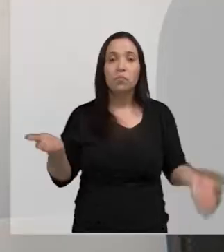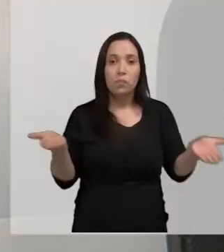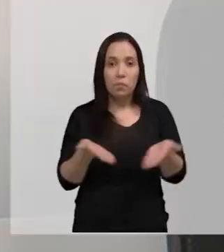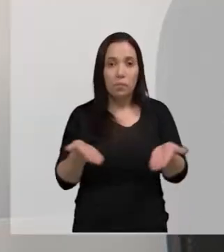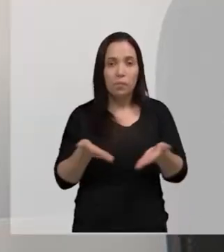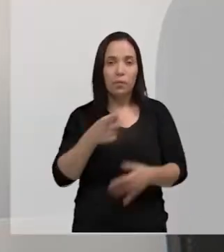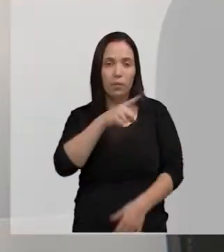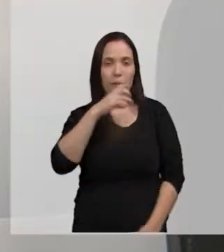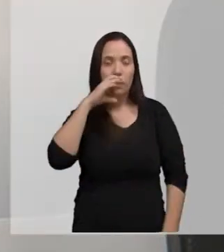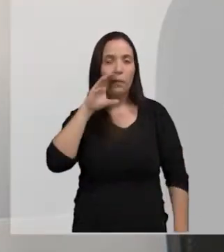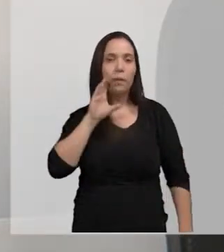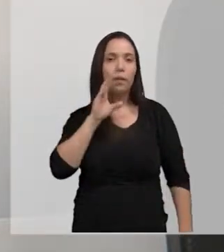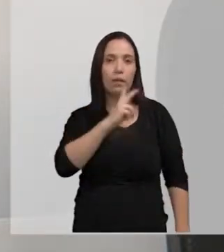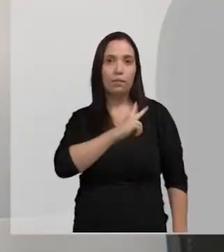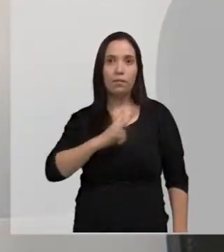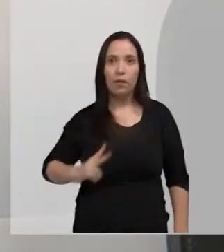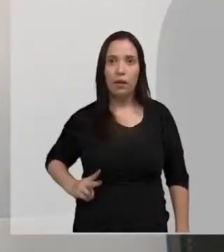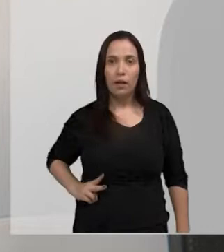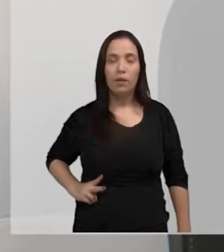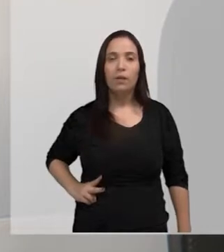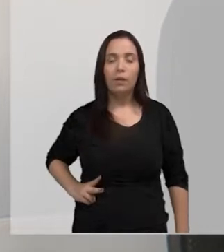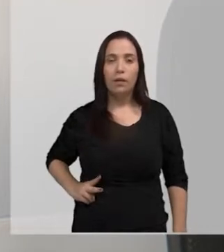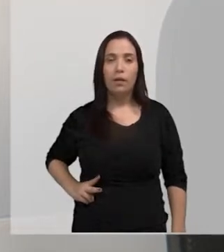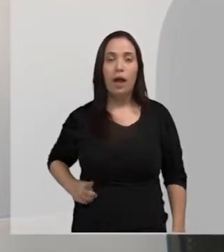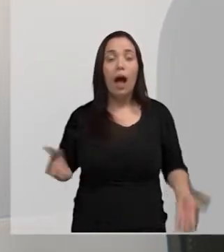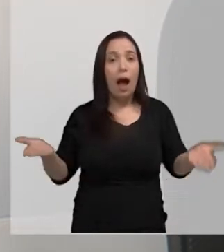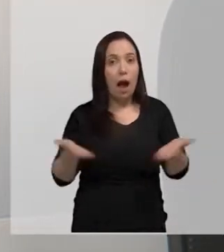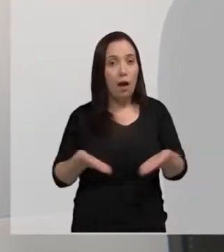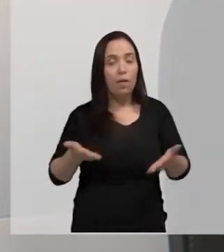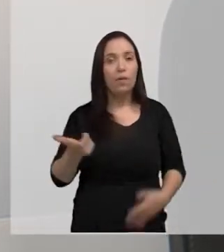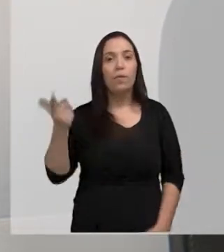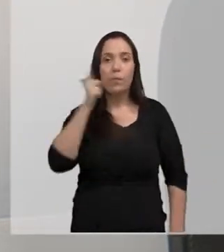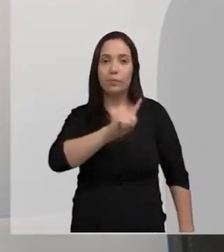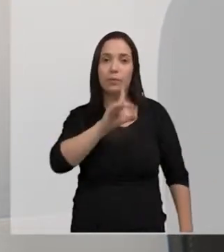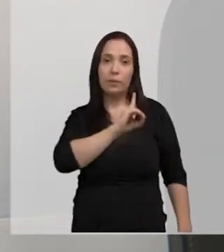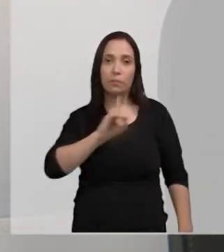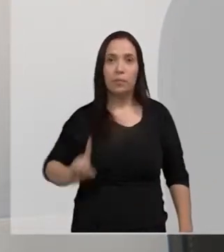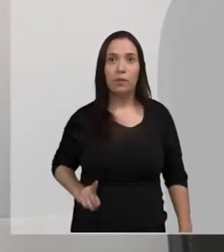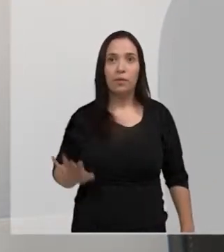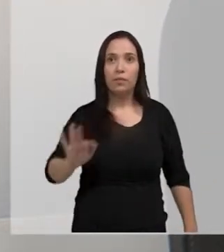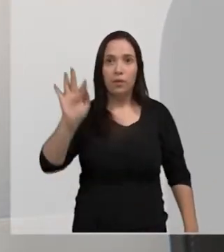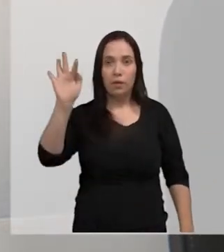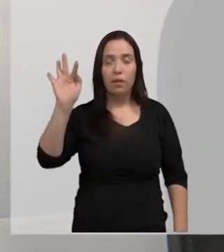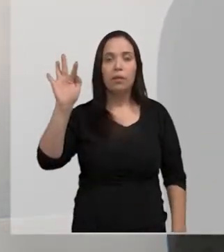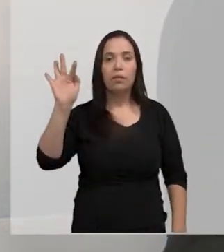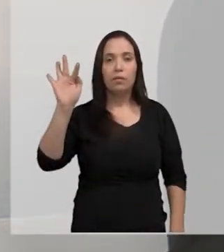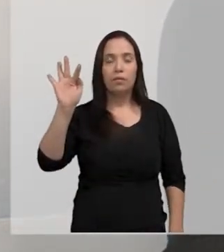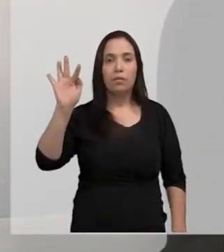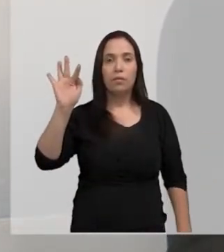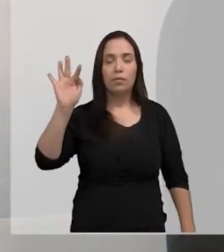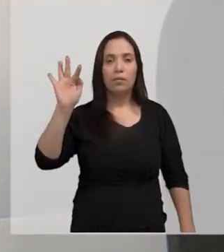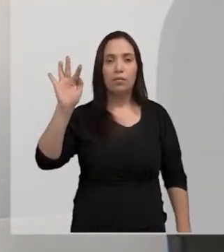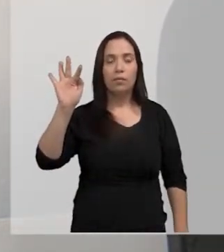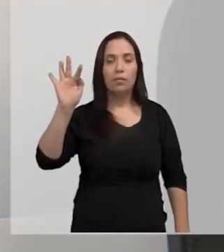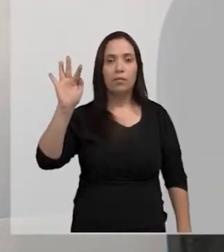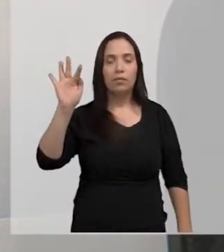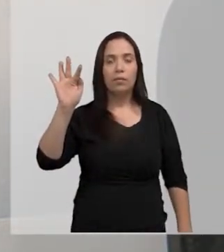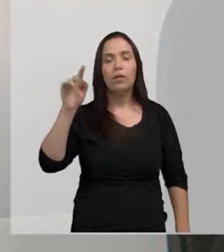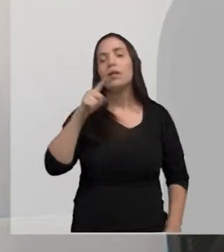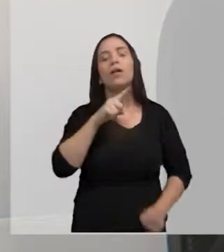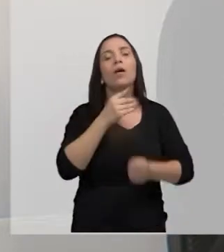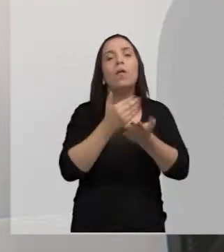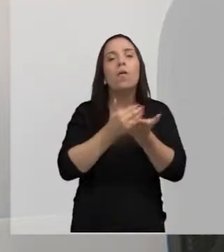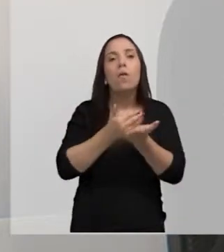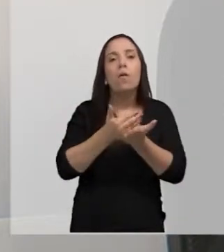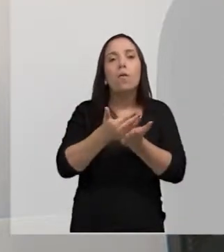Hoje, vereador Célio Studat e agora deputado federal, ele se credencia para ser